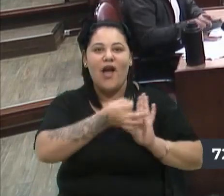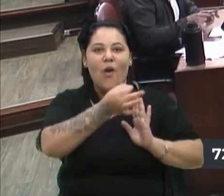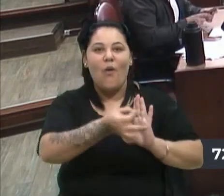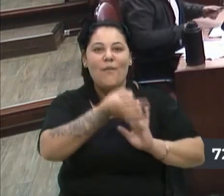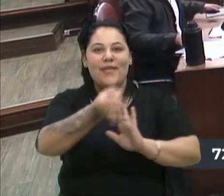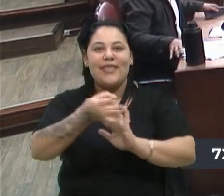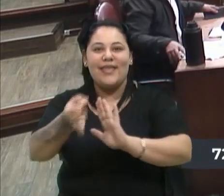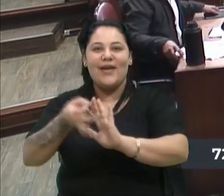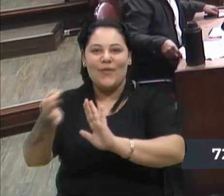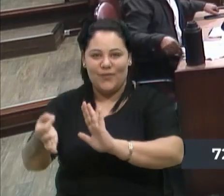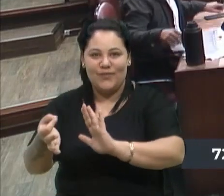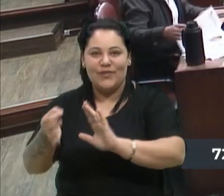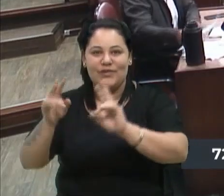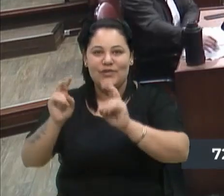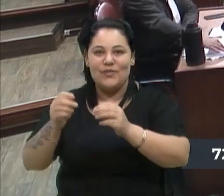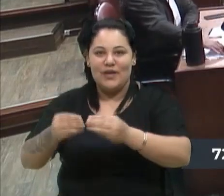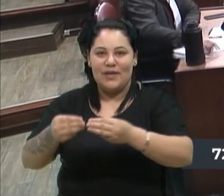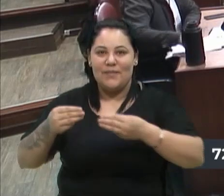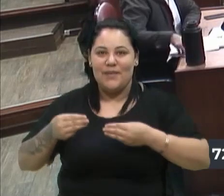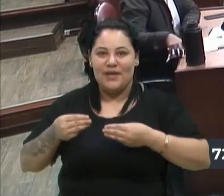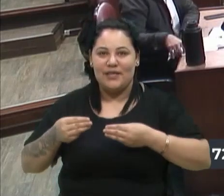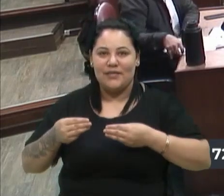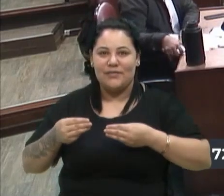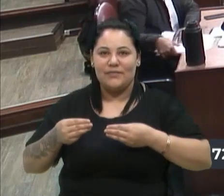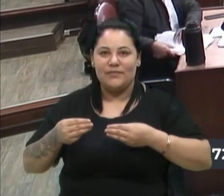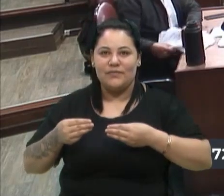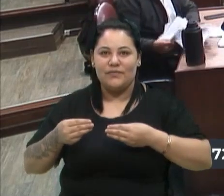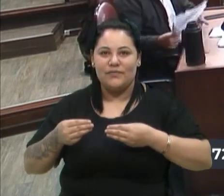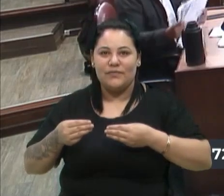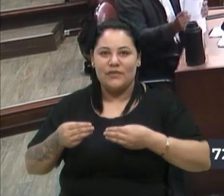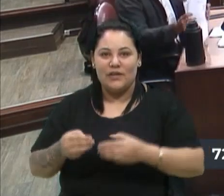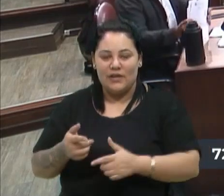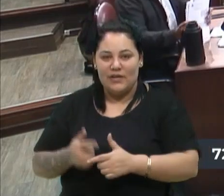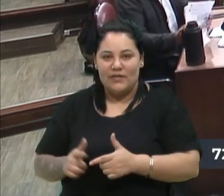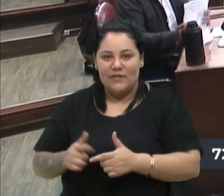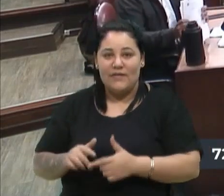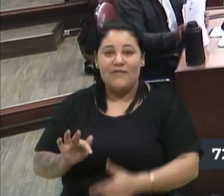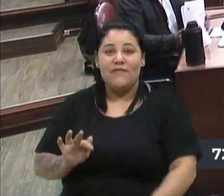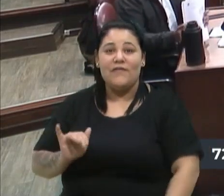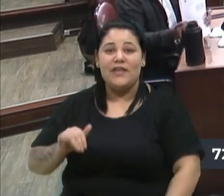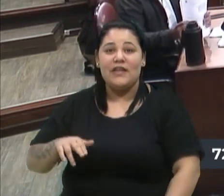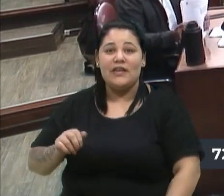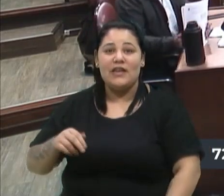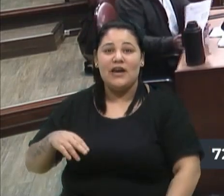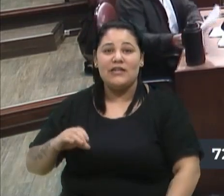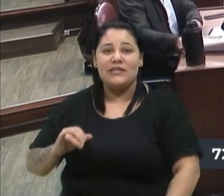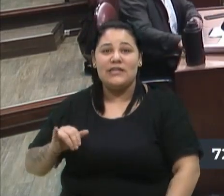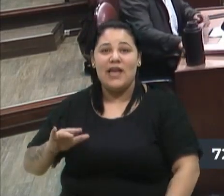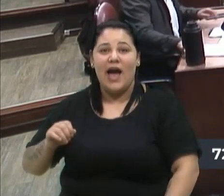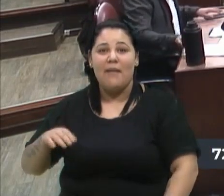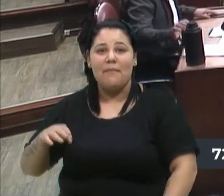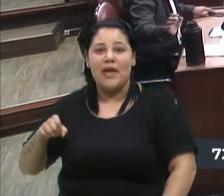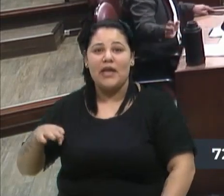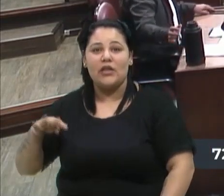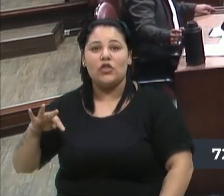a emenda do é financiamento não é fundo do Turismo financiamento